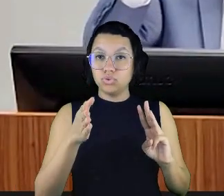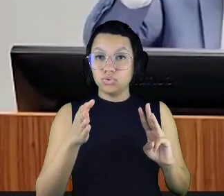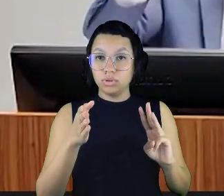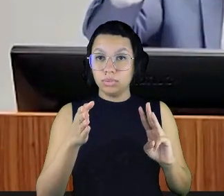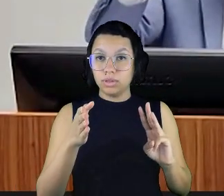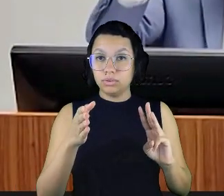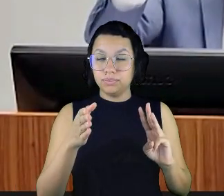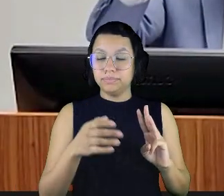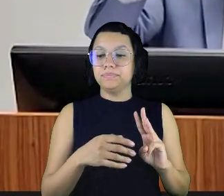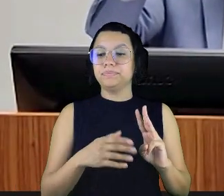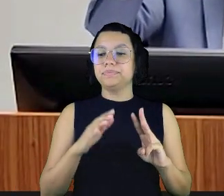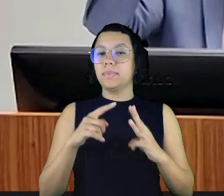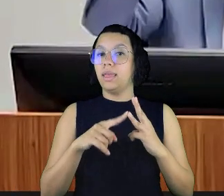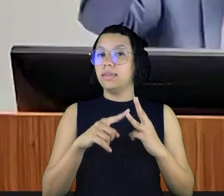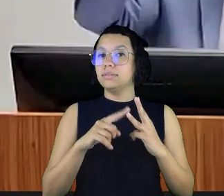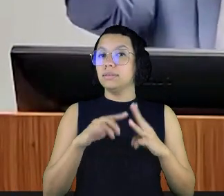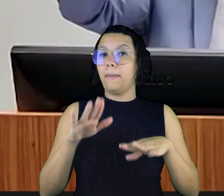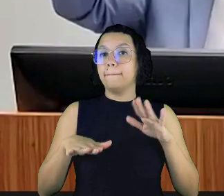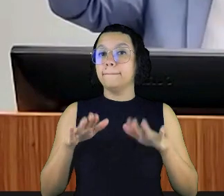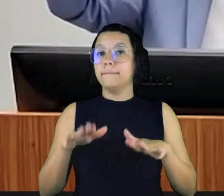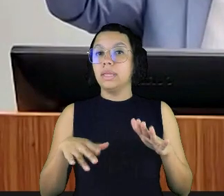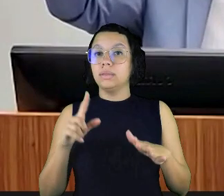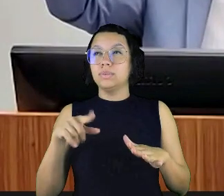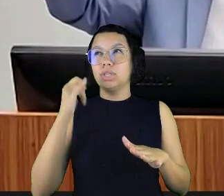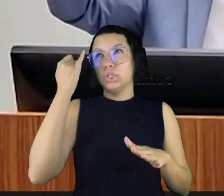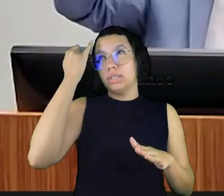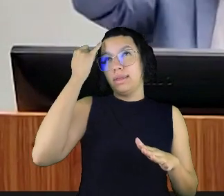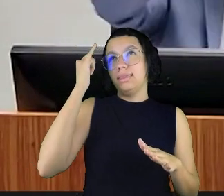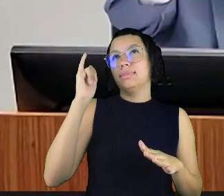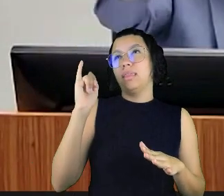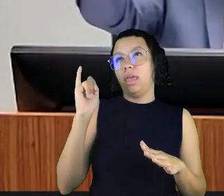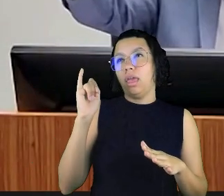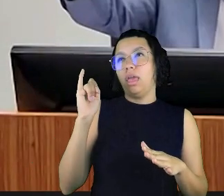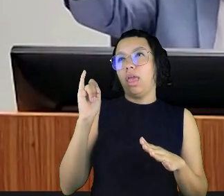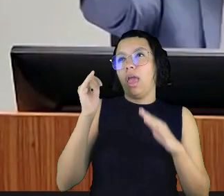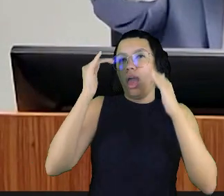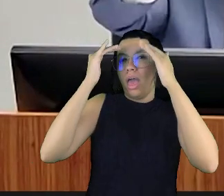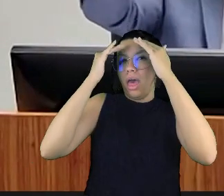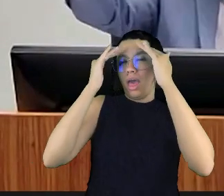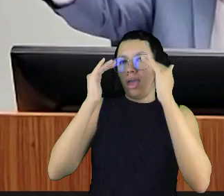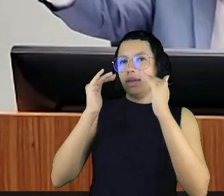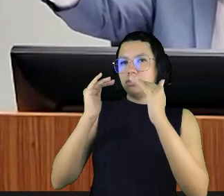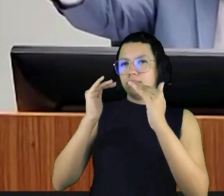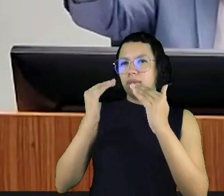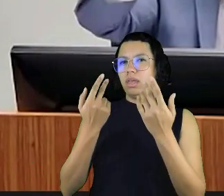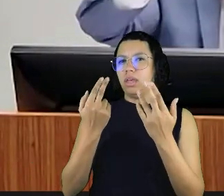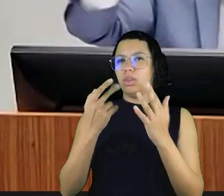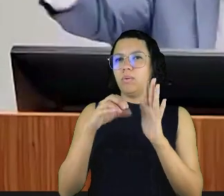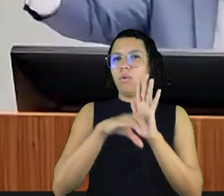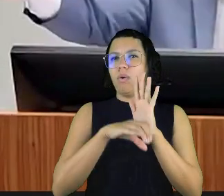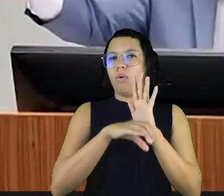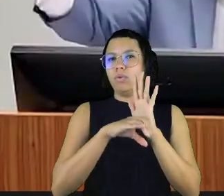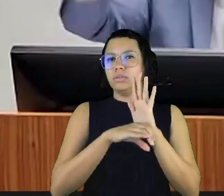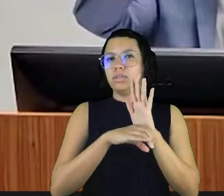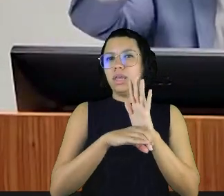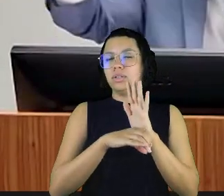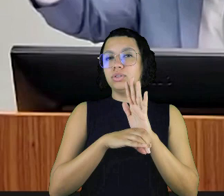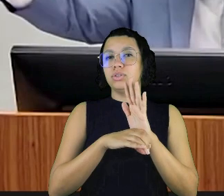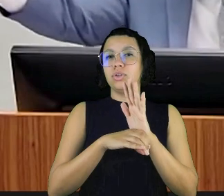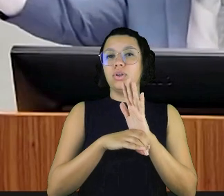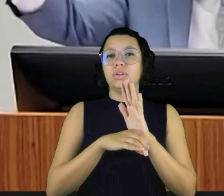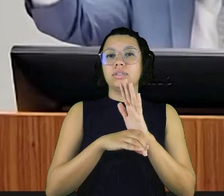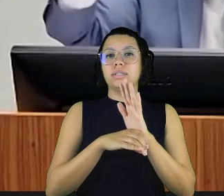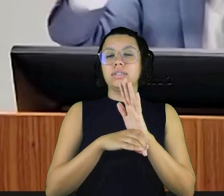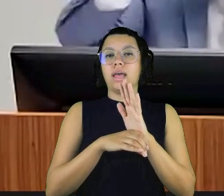idealmente esteja submissa ao mesmo conceito da prescrição intercorrente, acontece no curso do processo, porque o redirecionamento